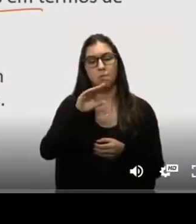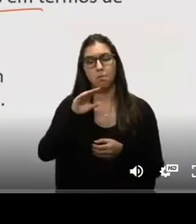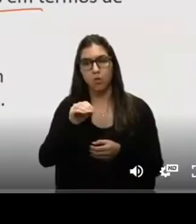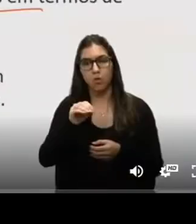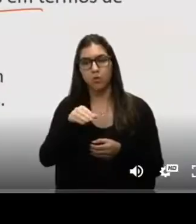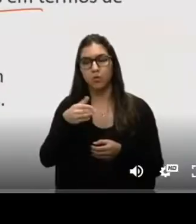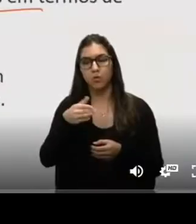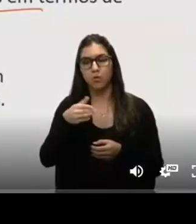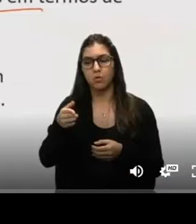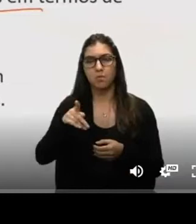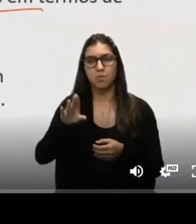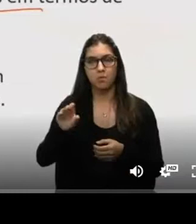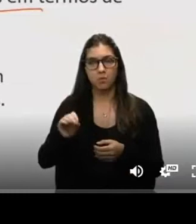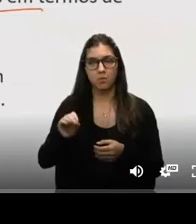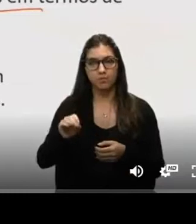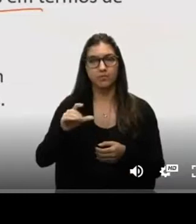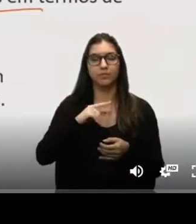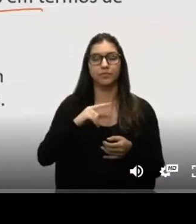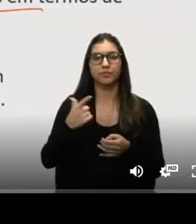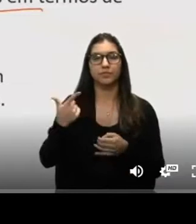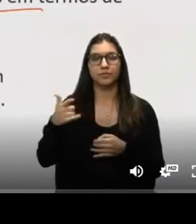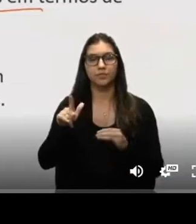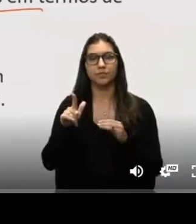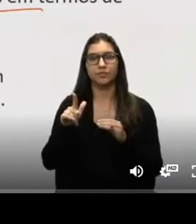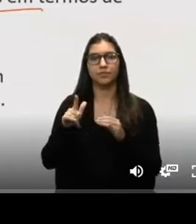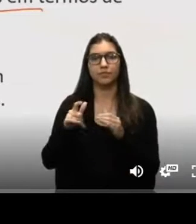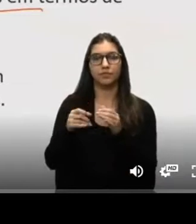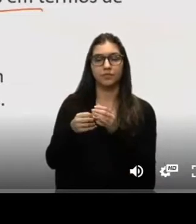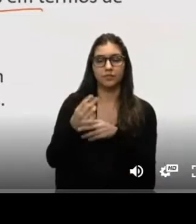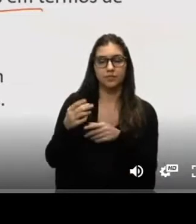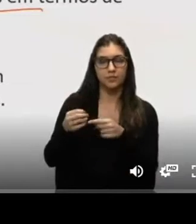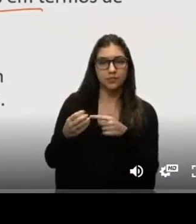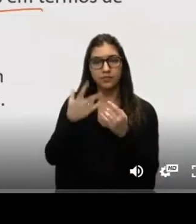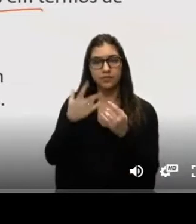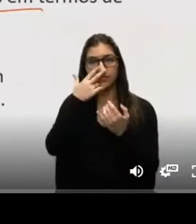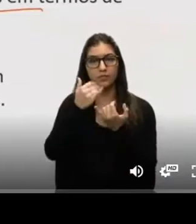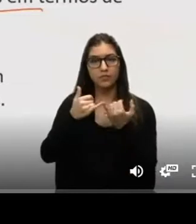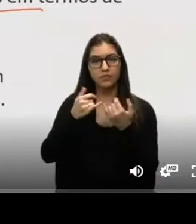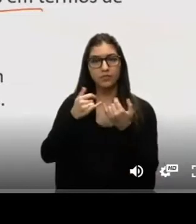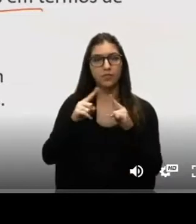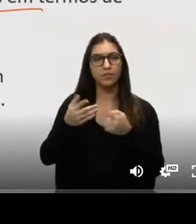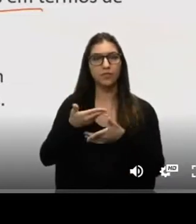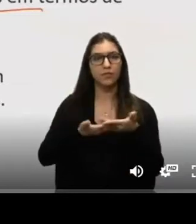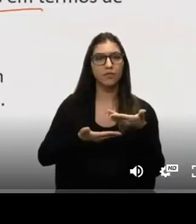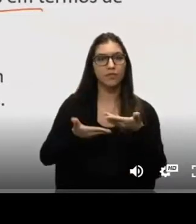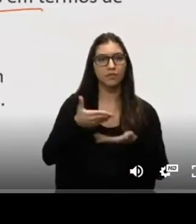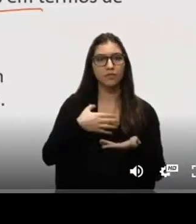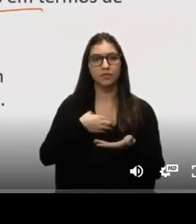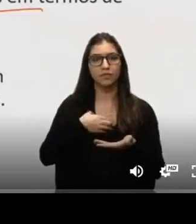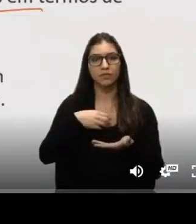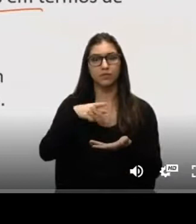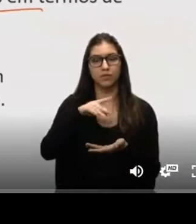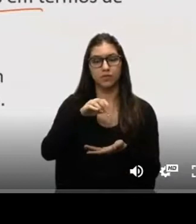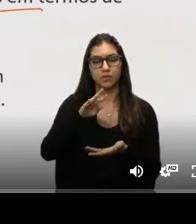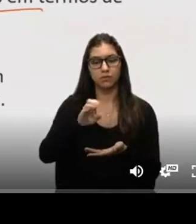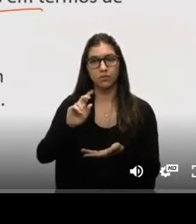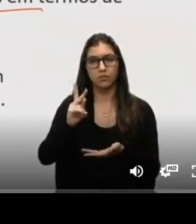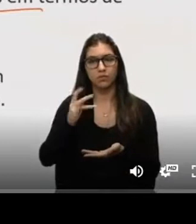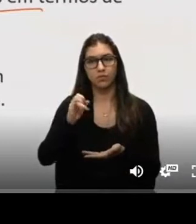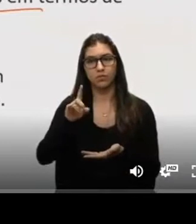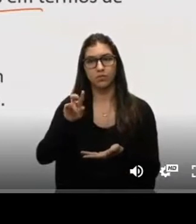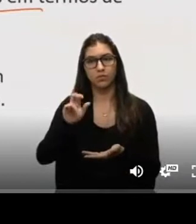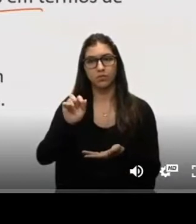e um composto com uma fórmula semelhante, mas com uma interação do tipo ponte de hidrogênio,